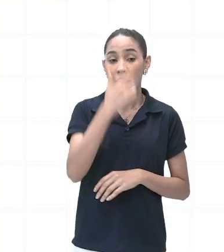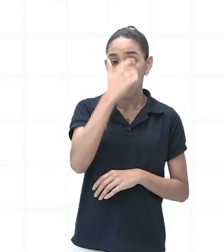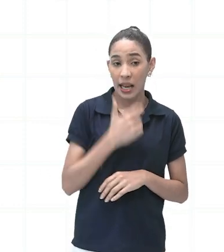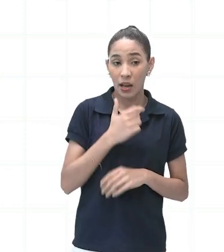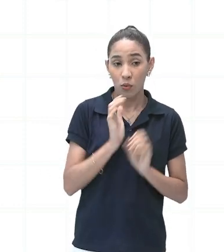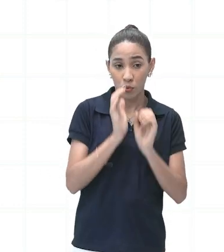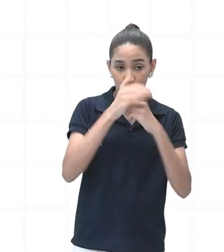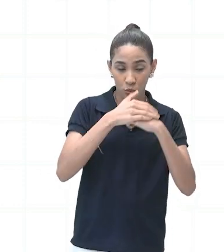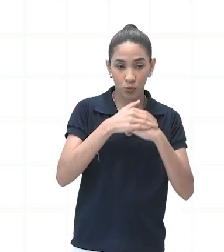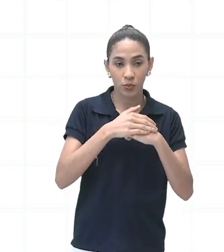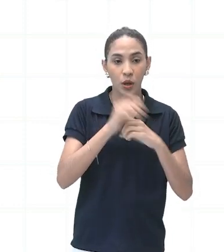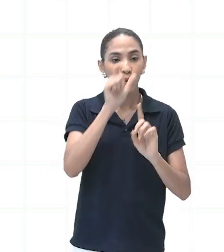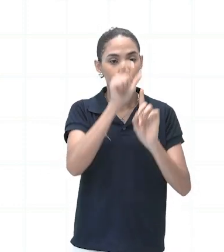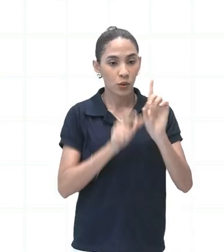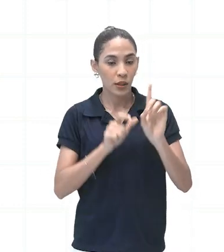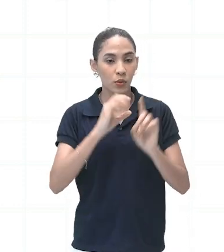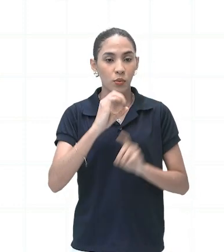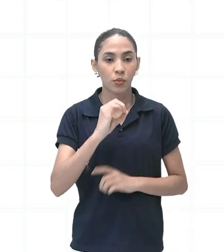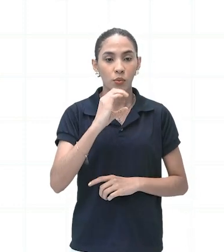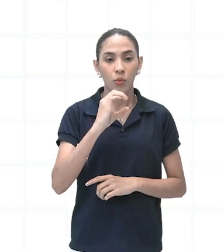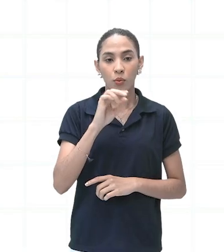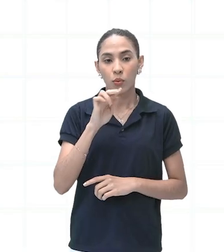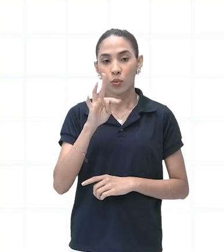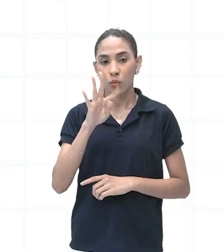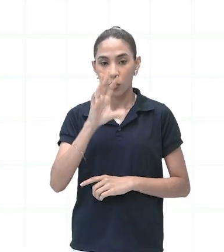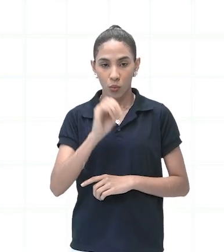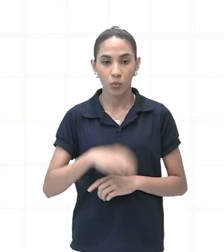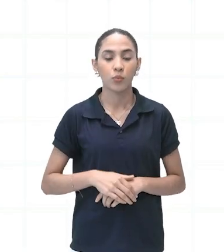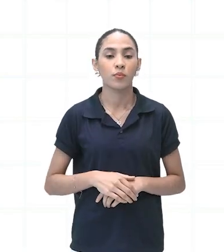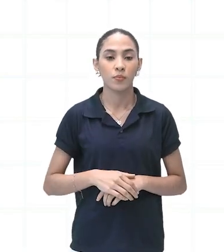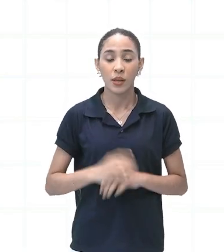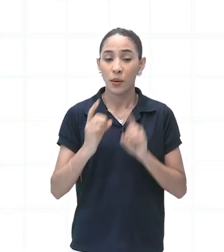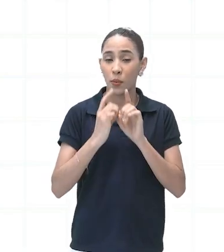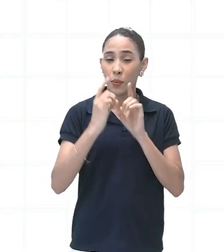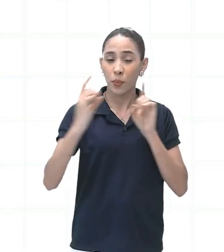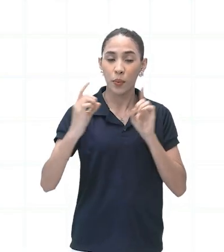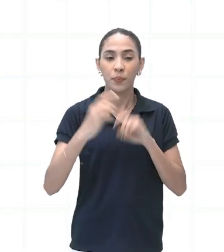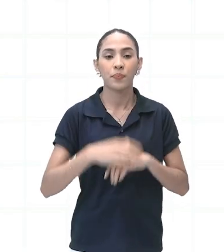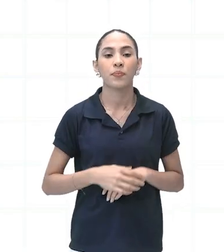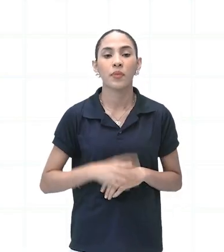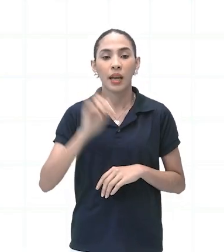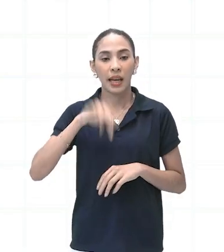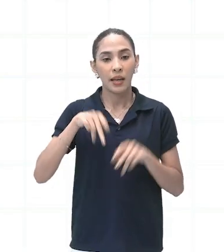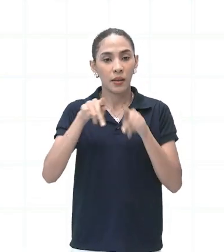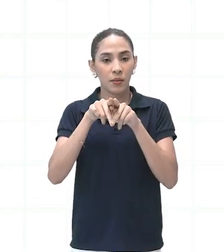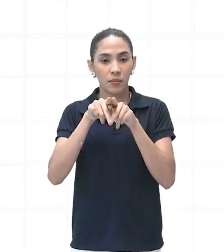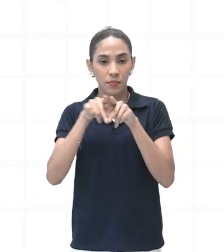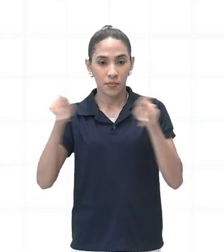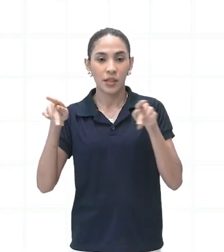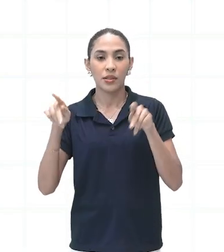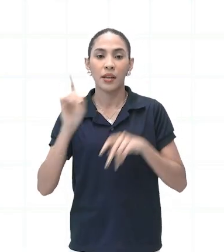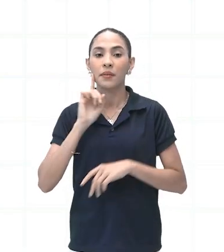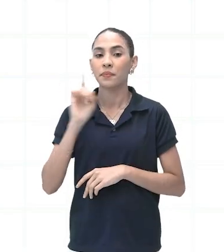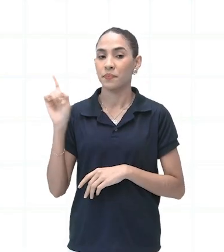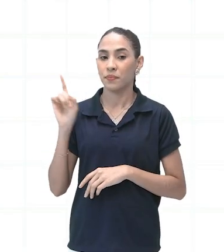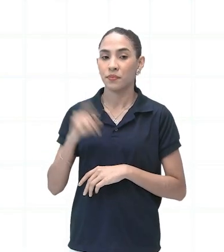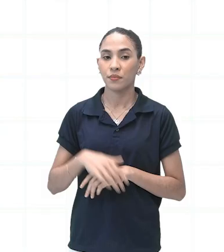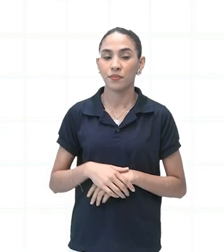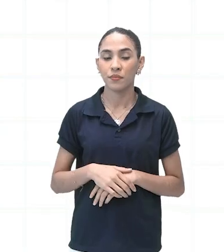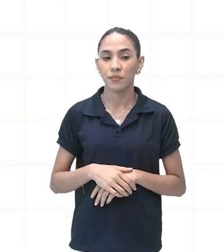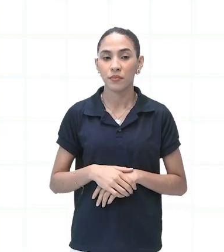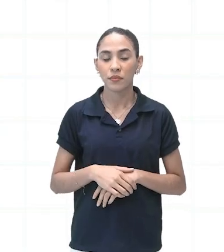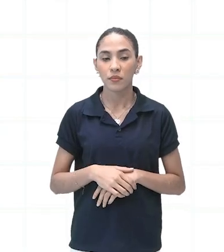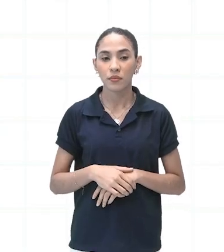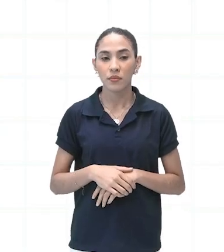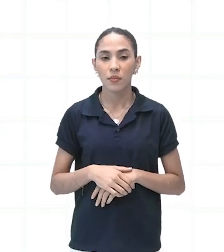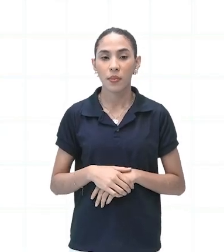Então, toda essa informação aqui, passei muito tempo longe dela, é o meu predicado,